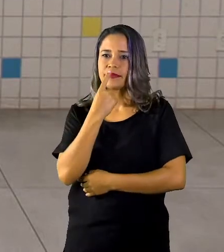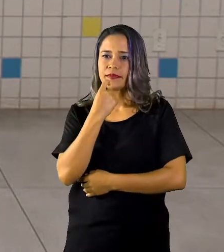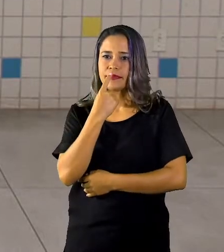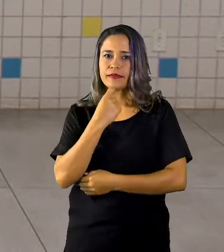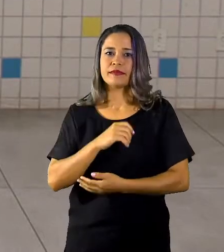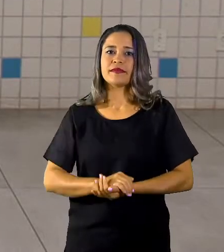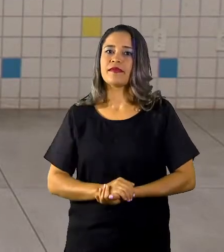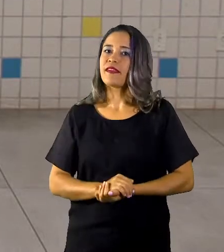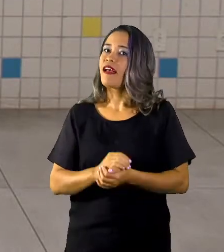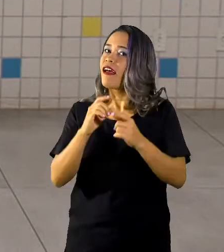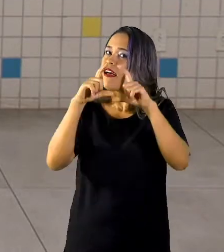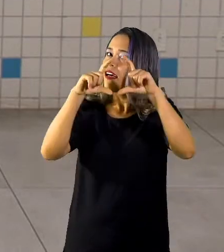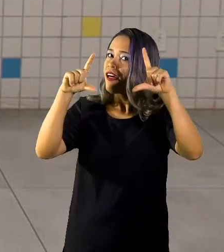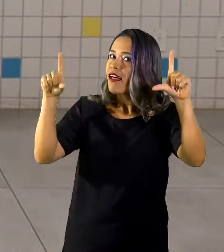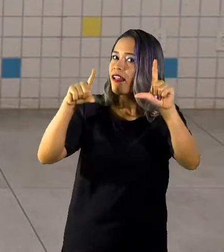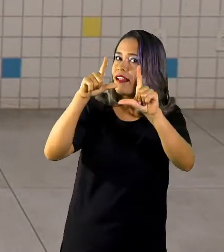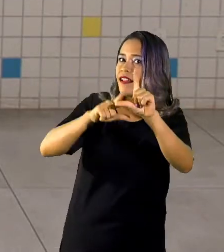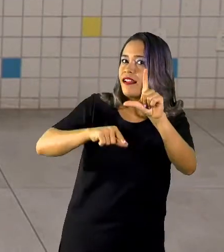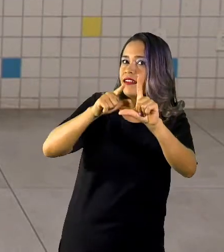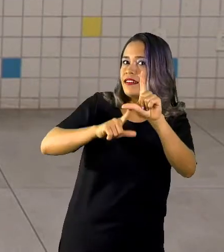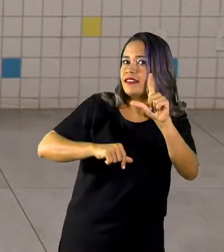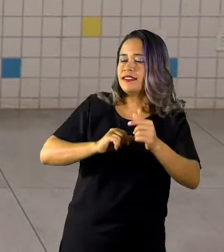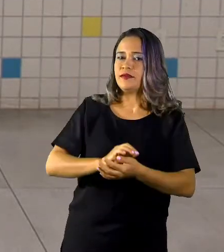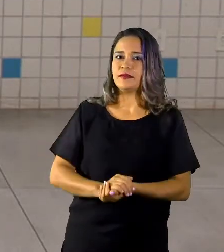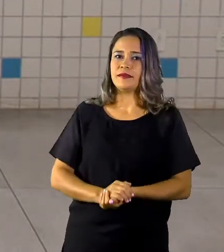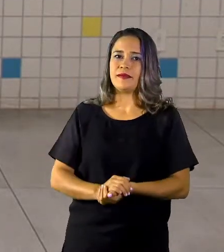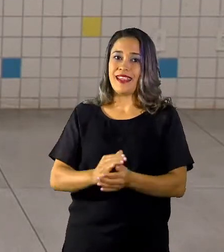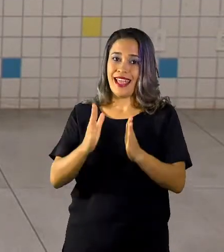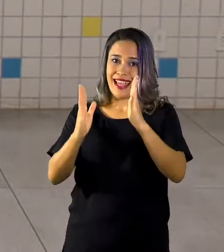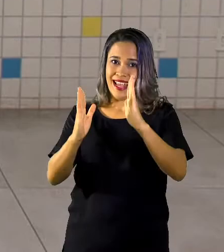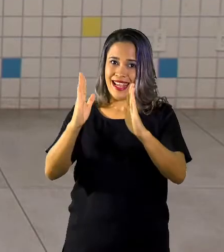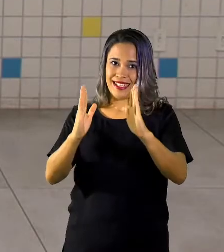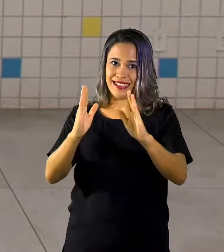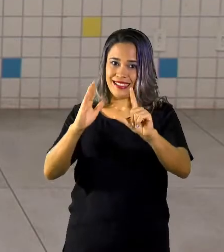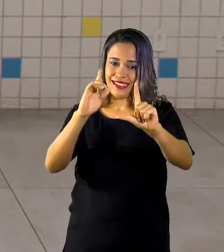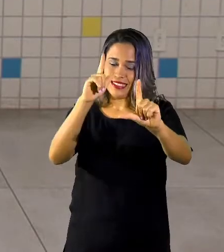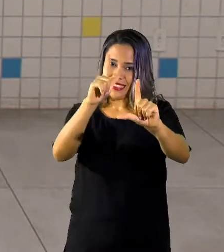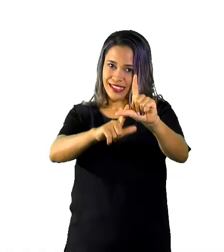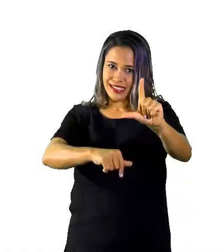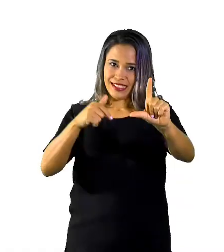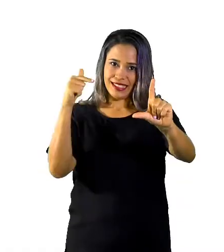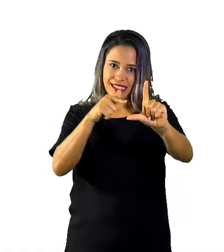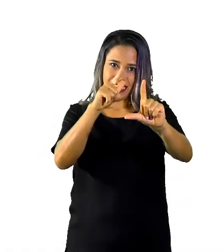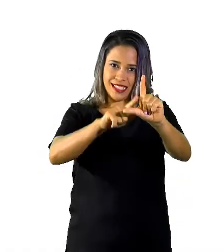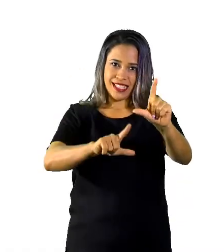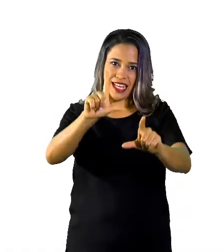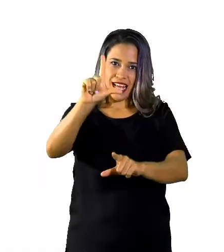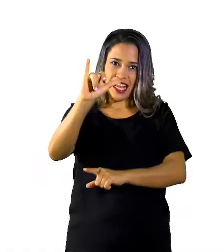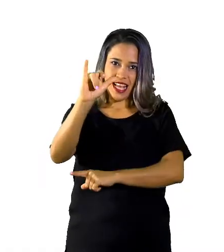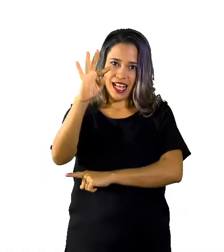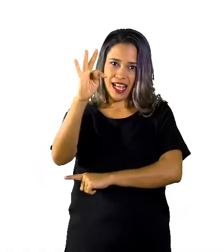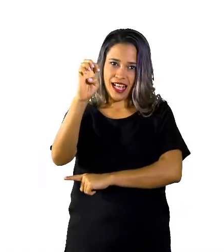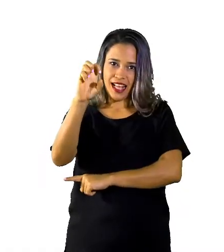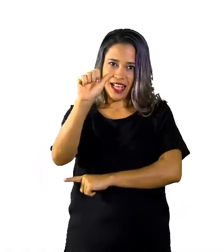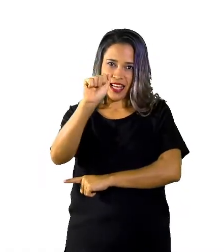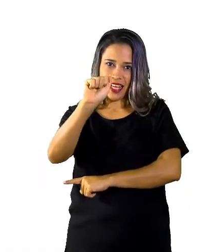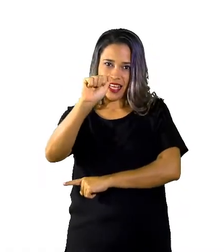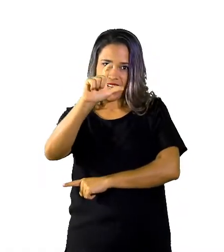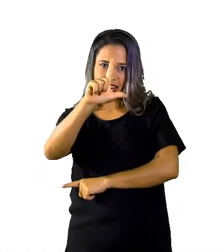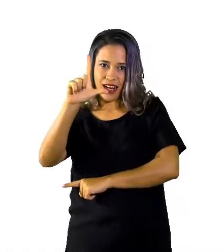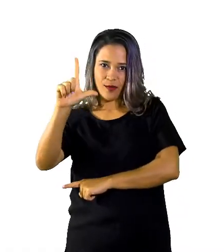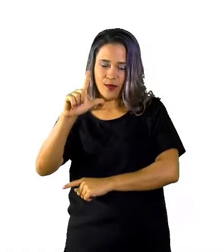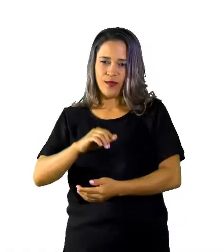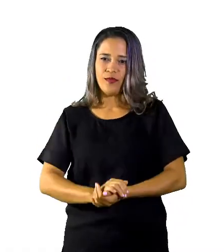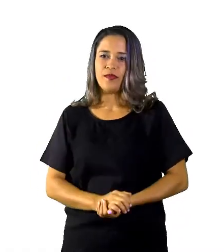parte literal. Só lembrando, pessoal, parte literal é a nossa parte que tem letras. Observem aí que no primeiro monômio